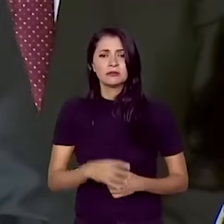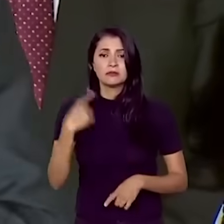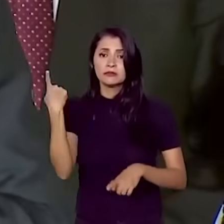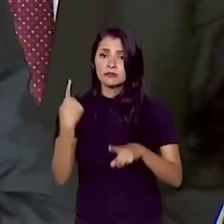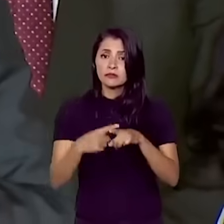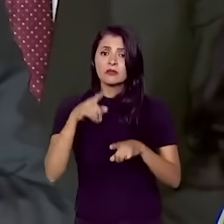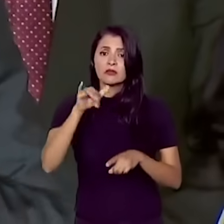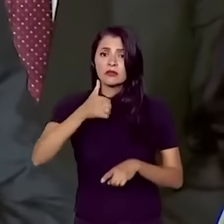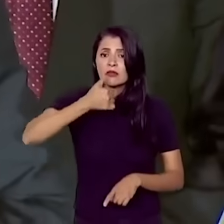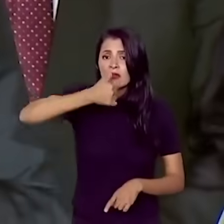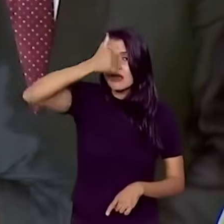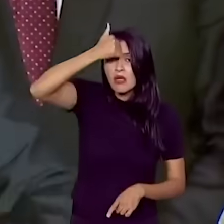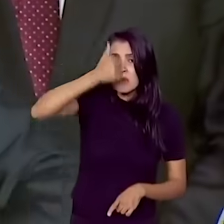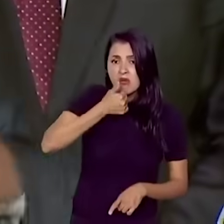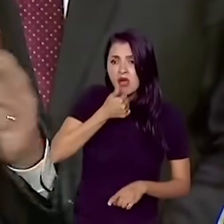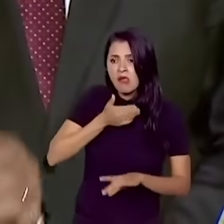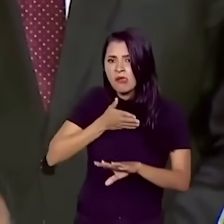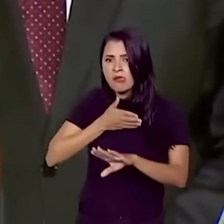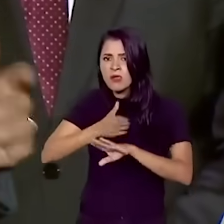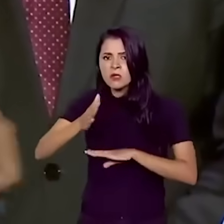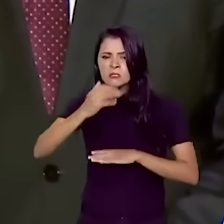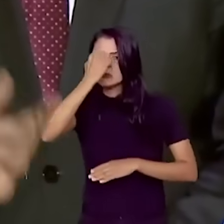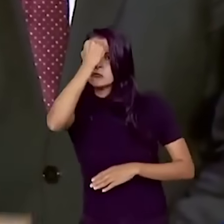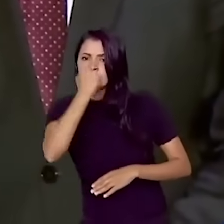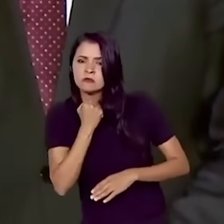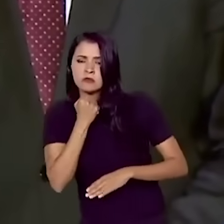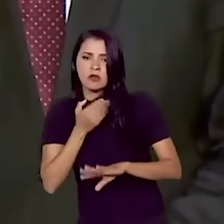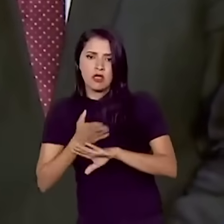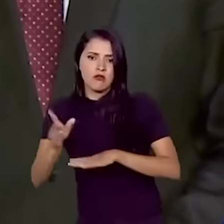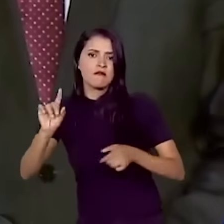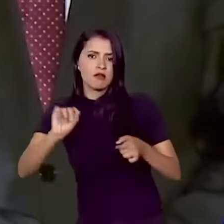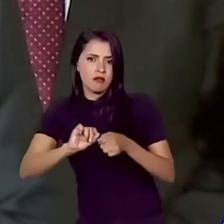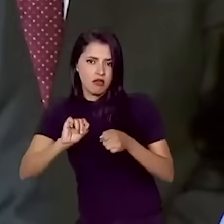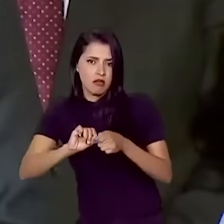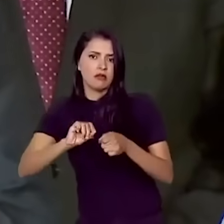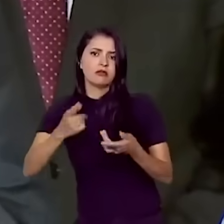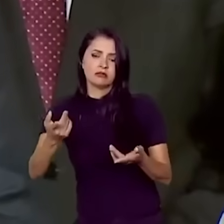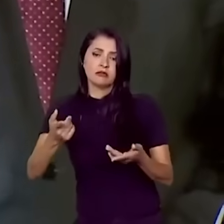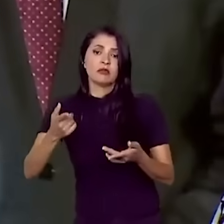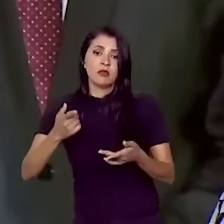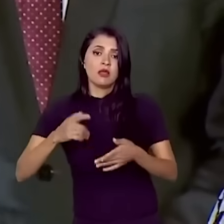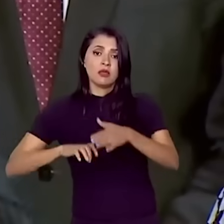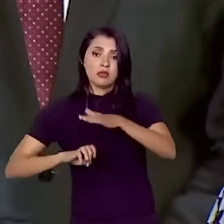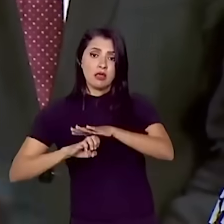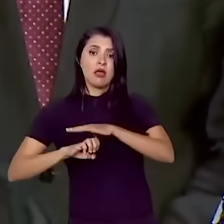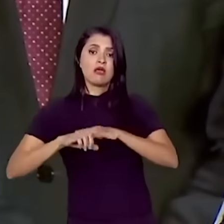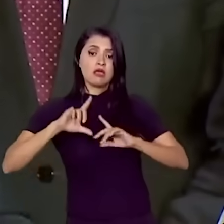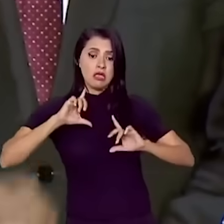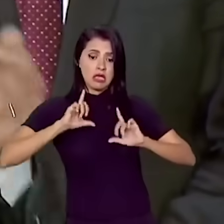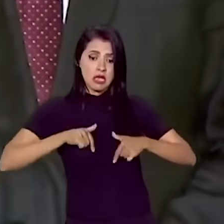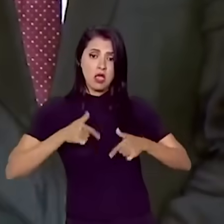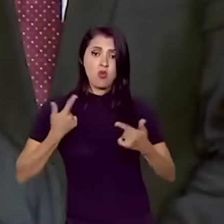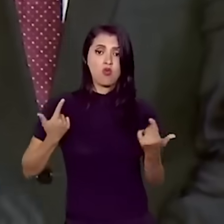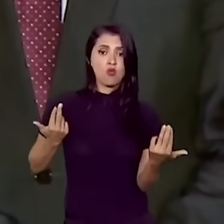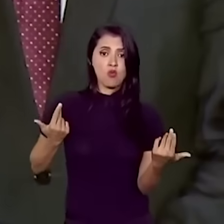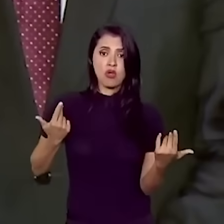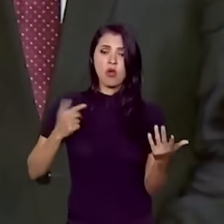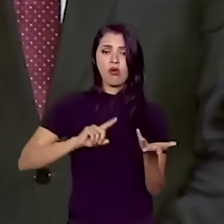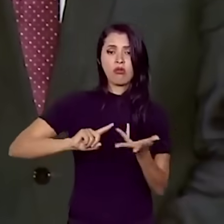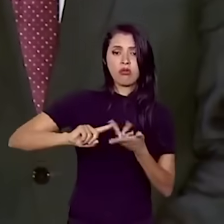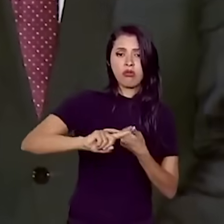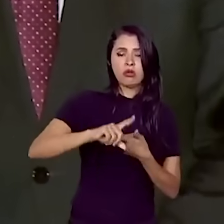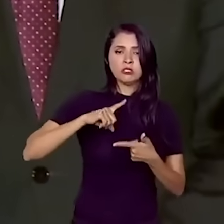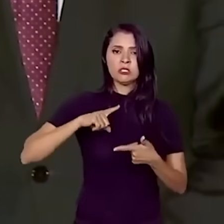se o Hamas cometeu um ato de terrorismo e fez o que fez, o Estado de Israel também está cometendo vários